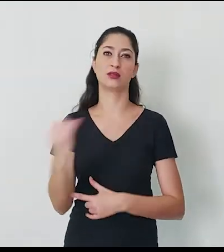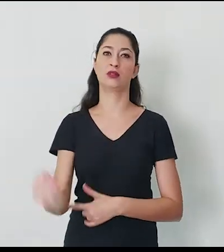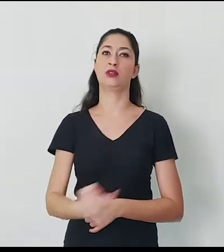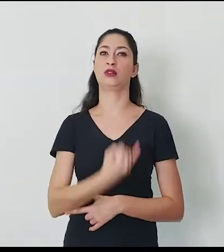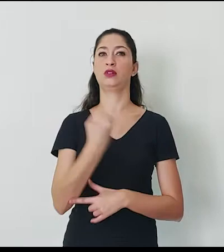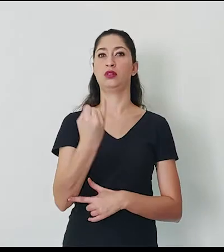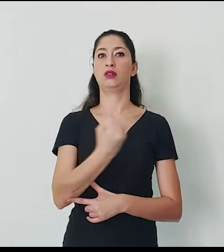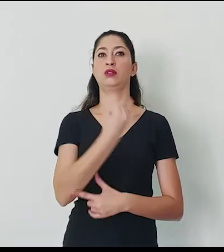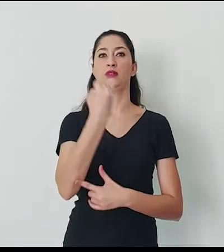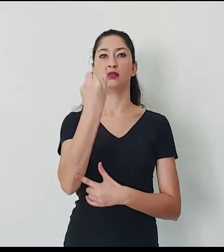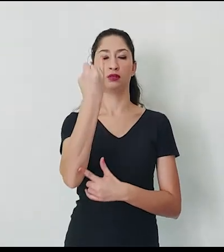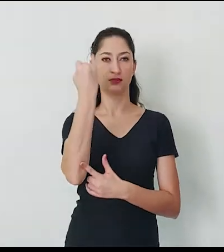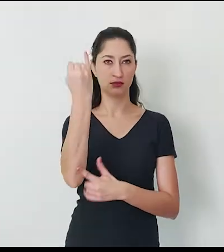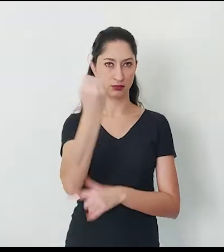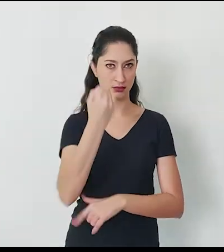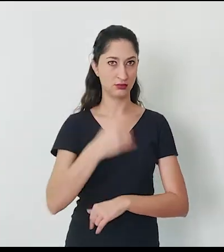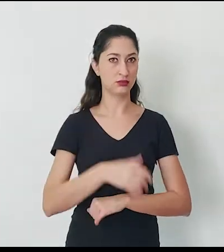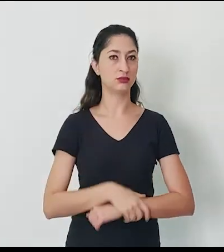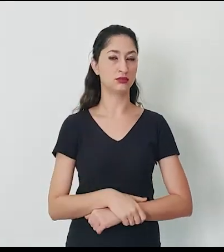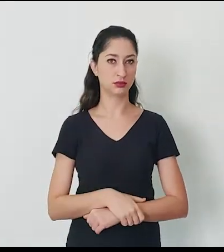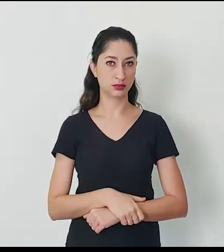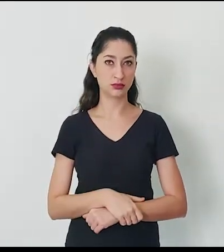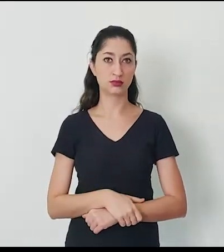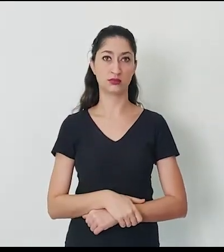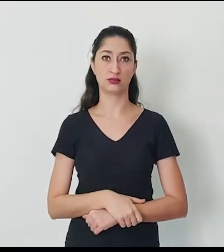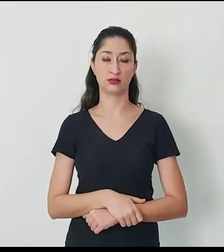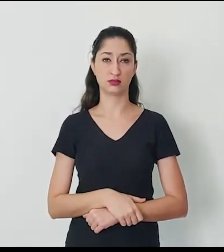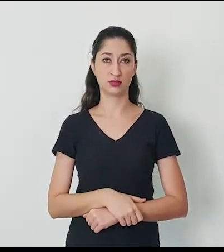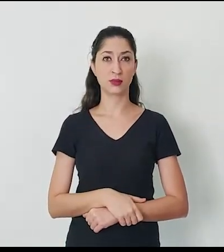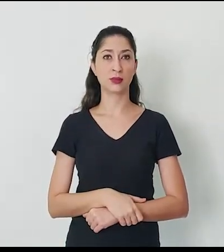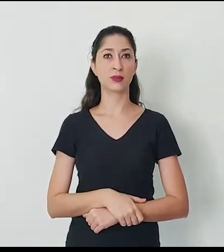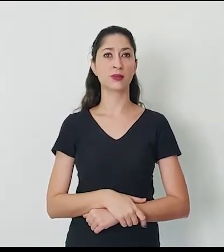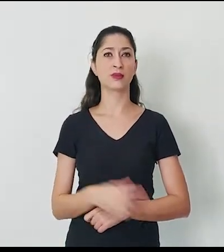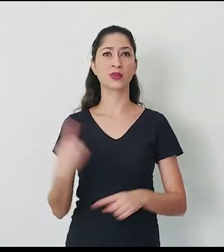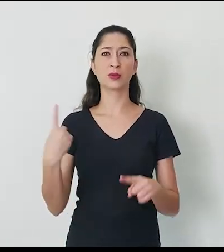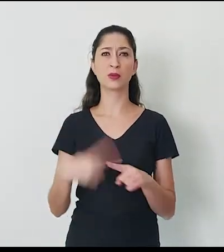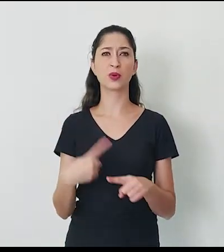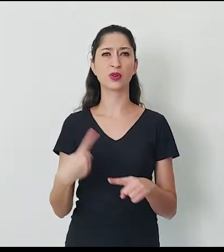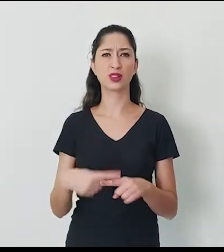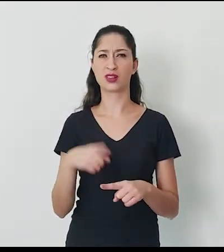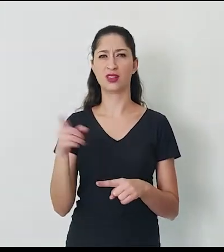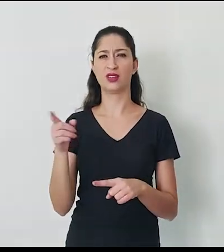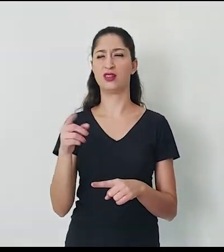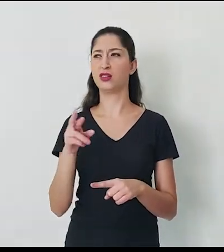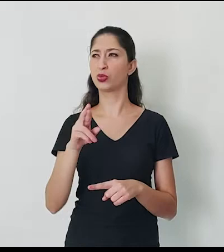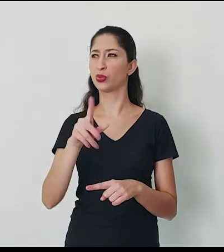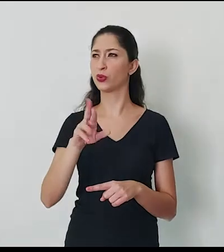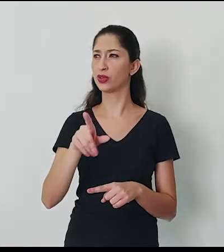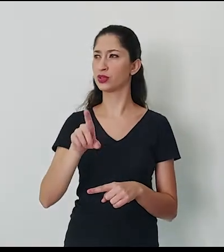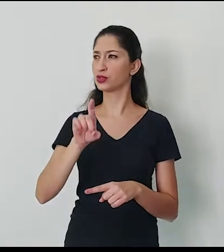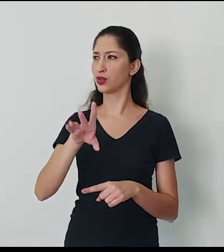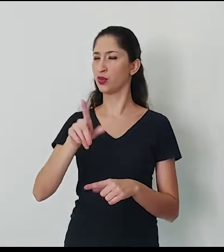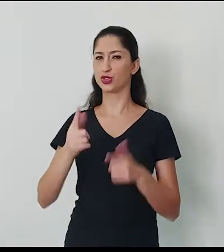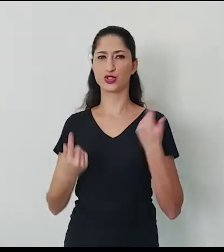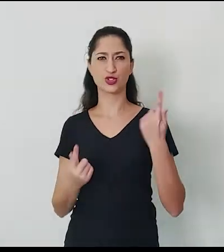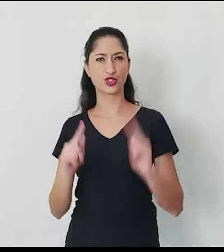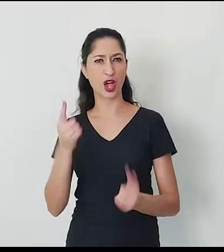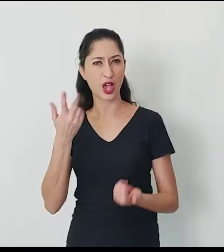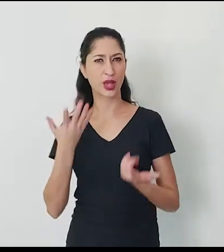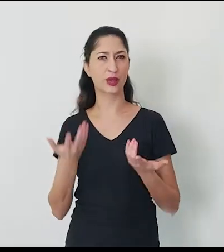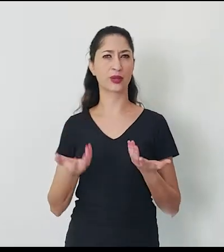faz parte, ela é um instrumento muito potente dentro disso tudo, né? Porque para além de você estar ali